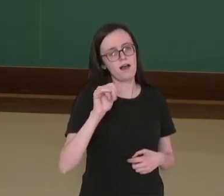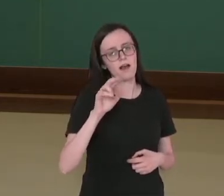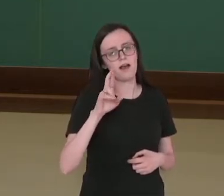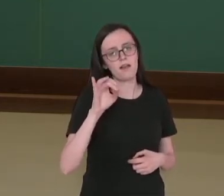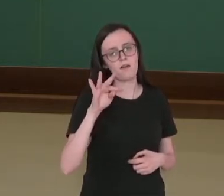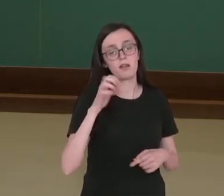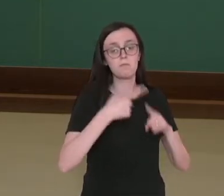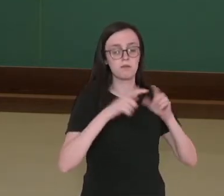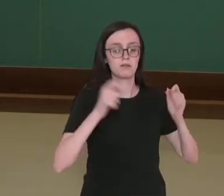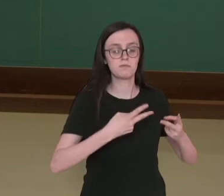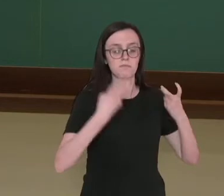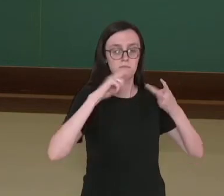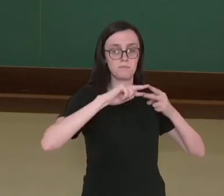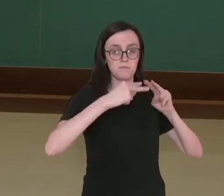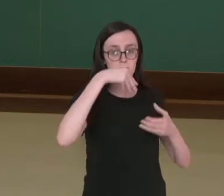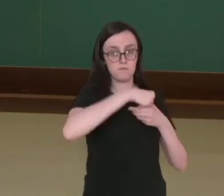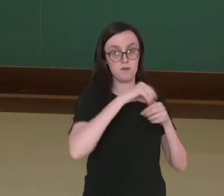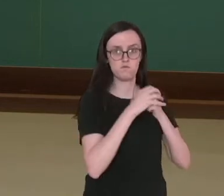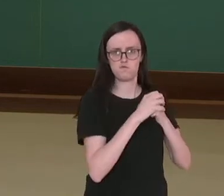um núcleo bem definido.